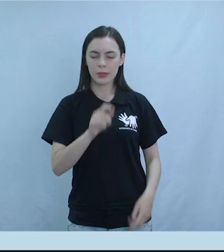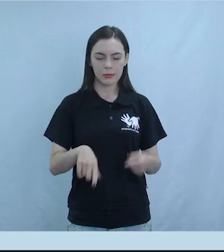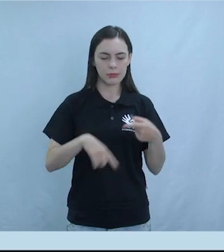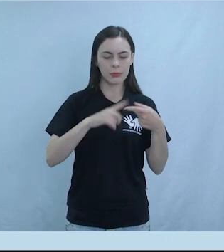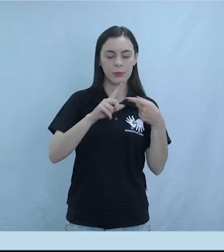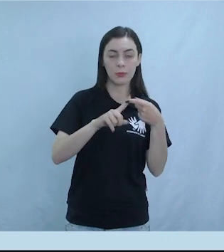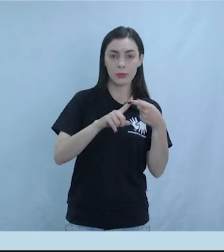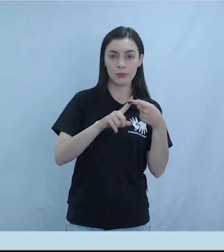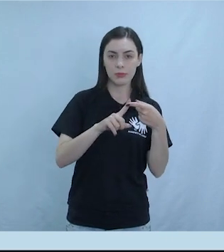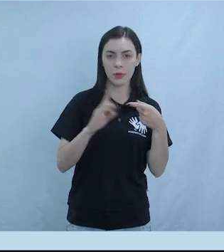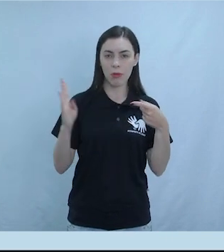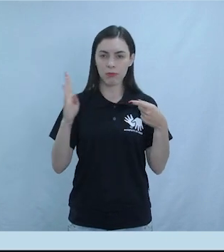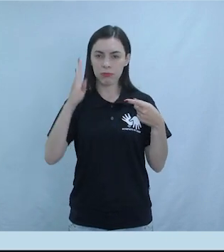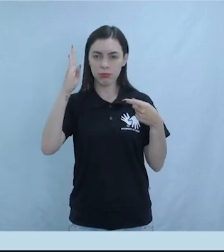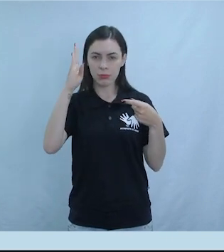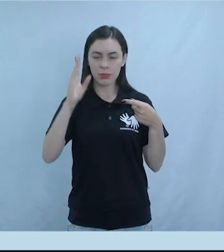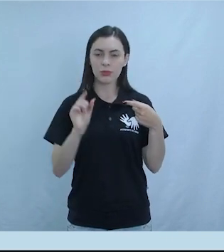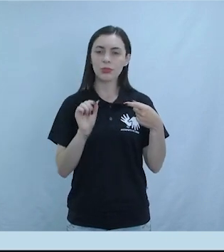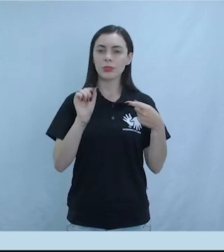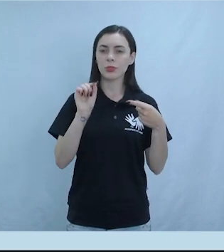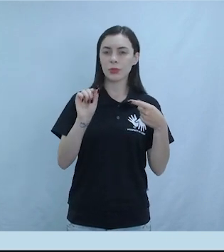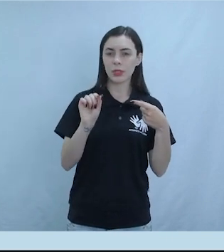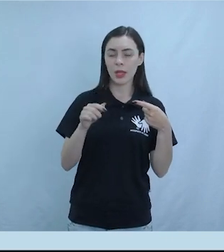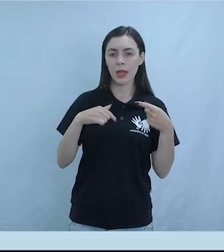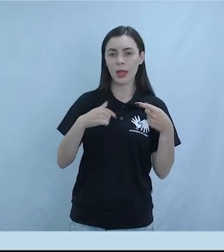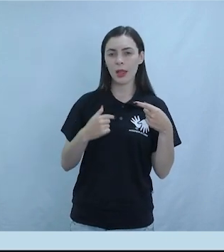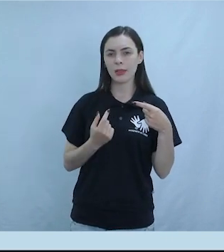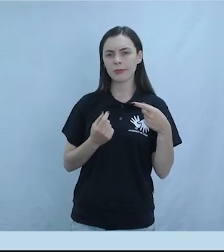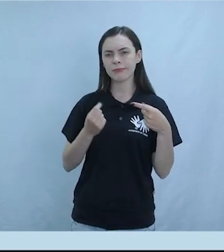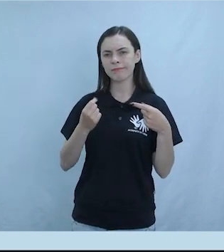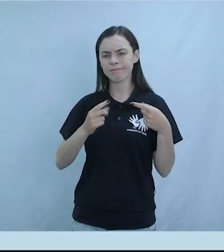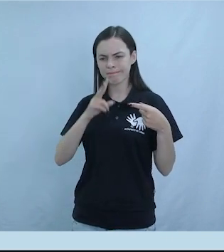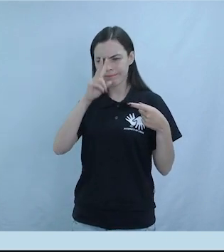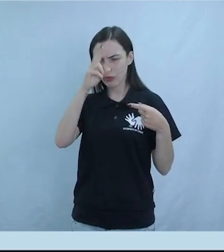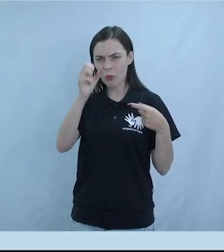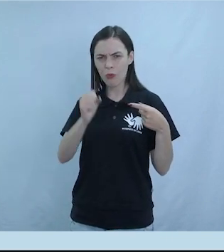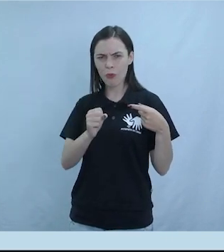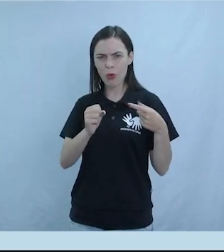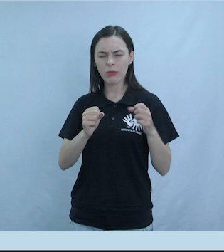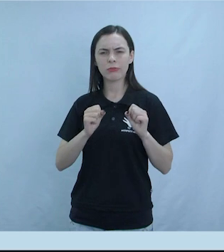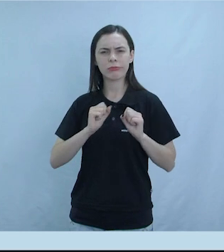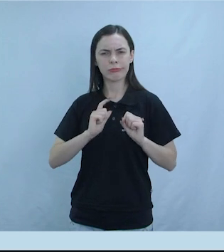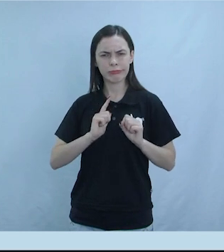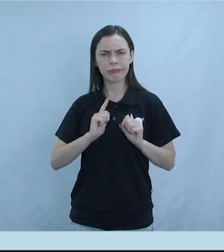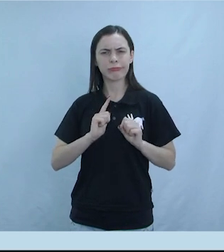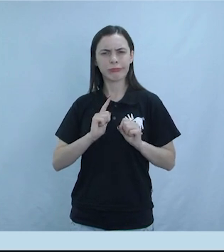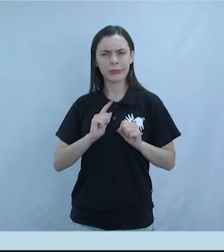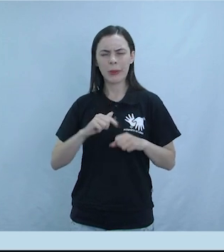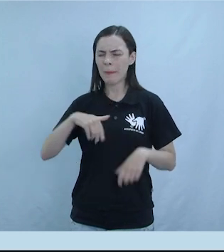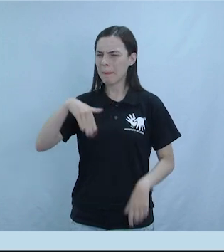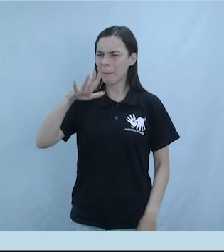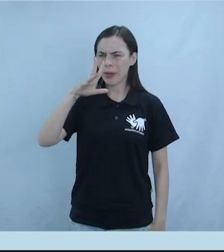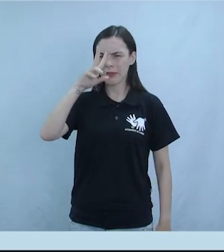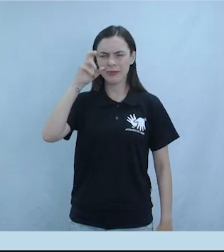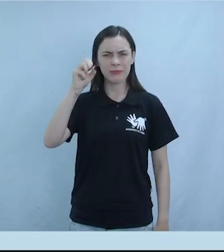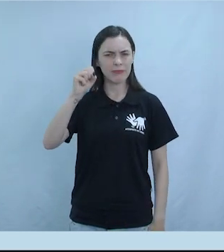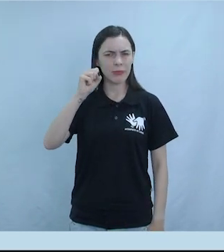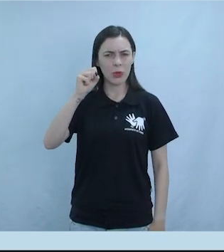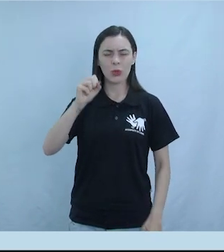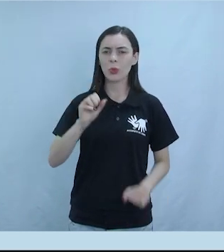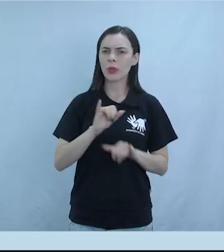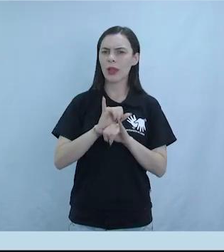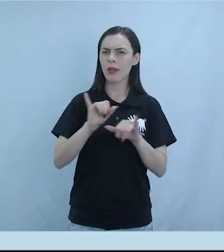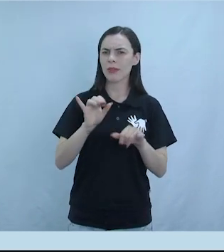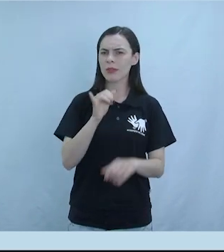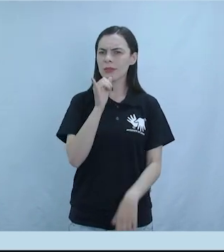Bogatyr chamado Sviatagor era a criatura mais forte que já existira e